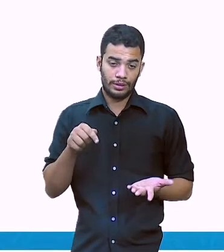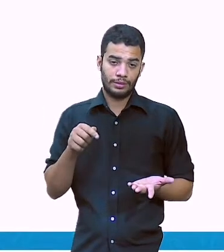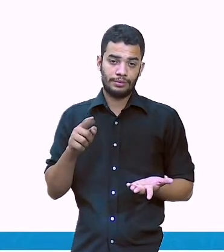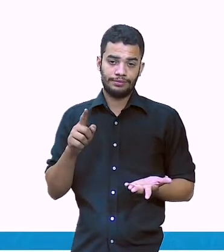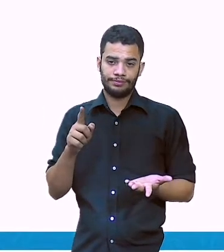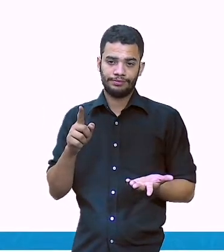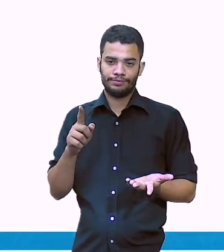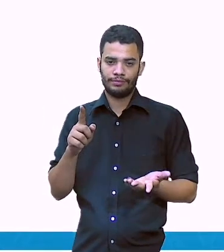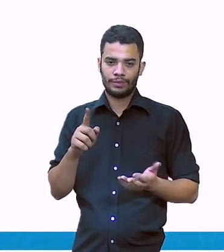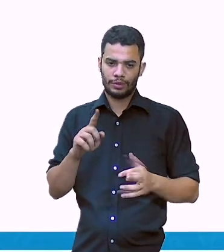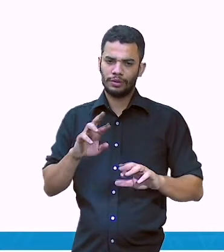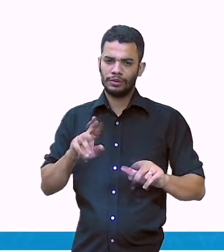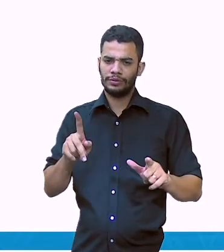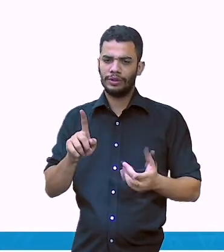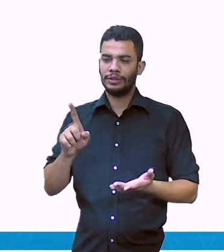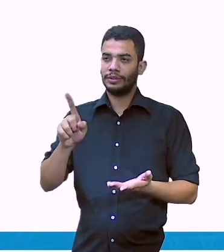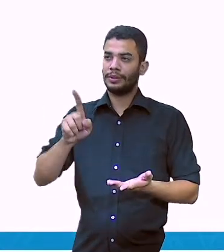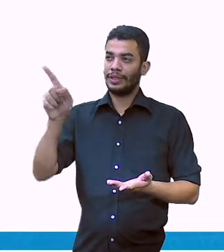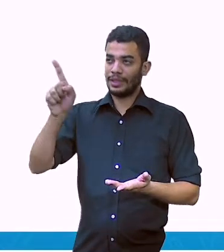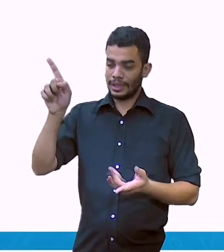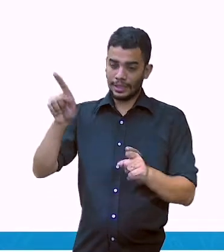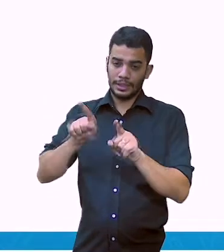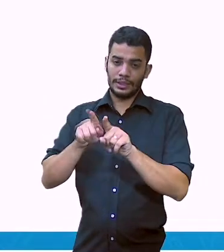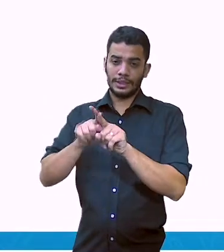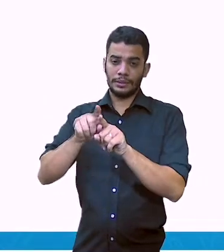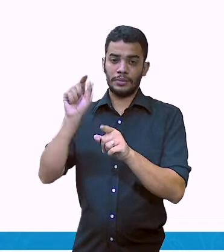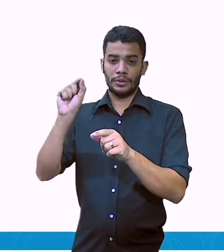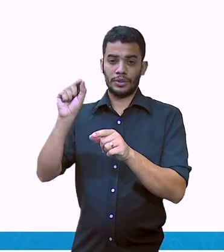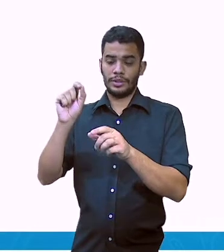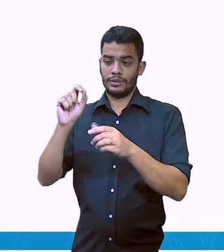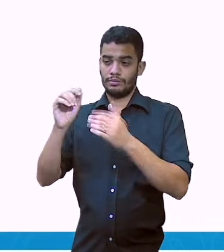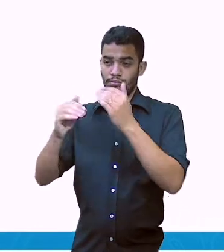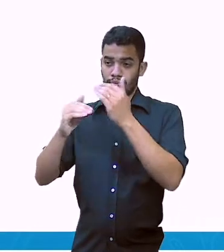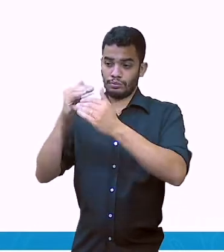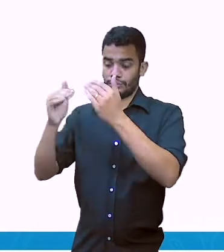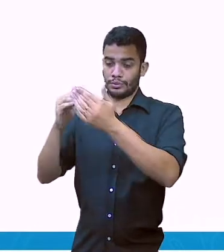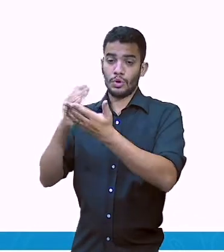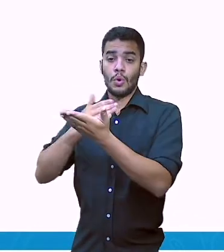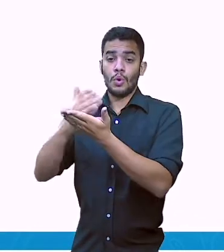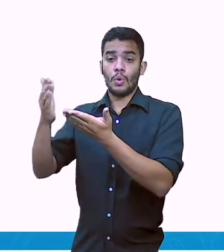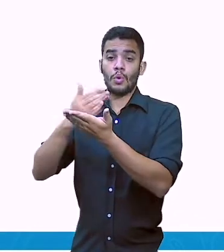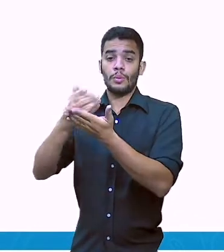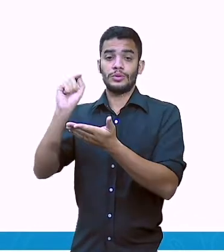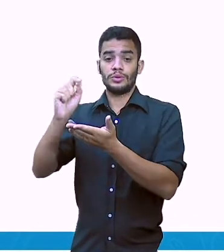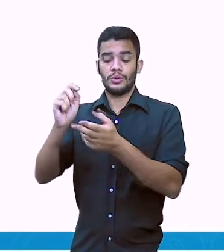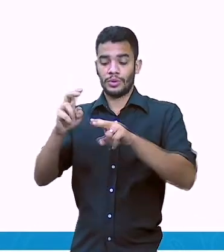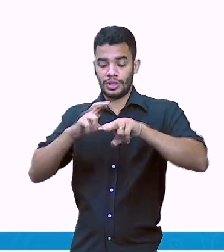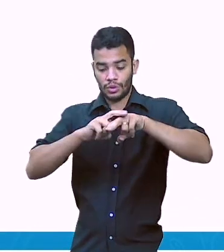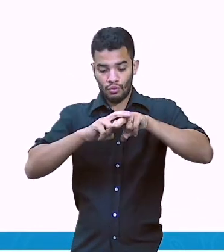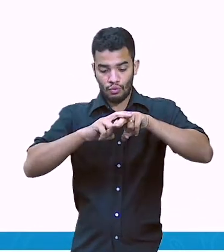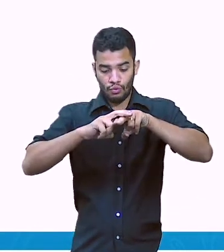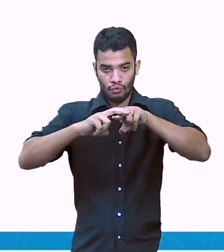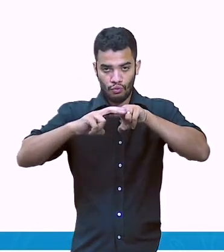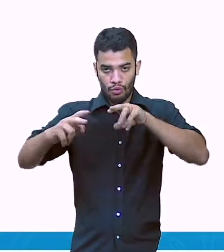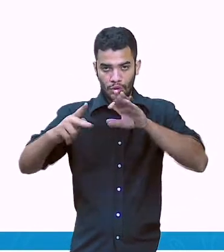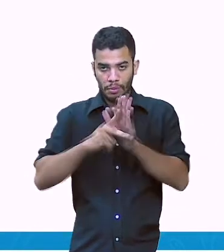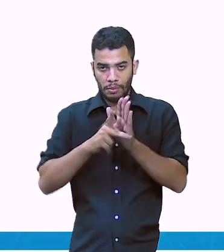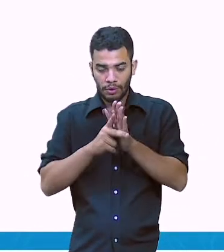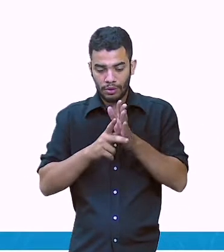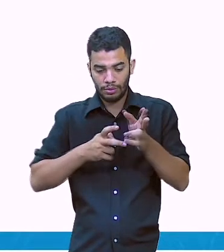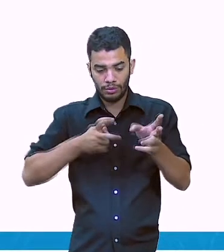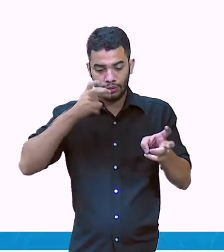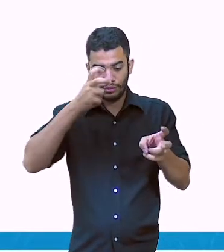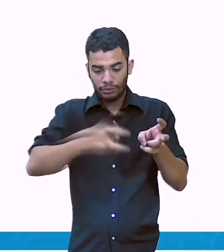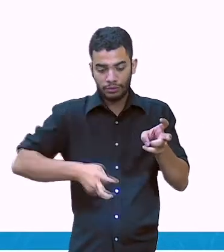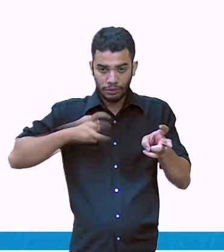Inglaterra, 1830, as primeiras ferrovias do Brasil passaram a ser a ideia central